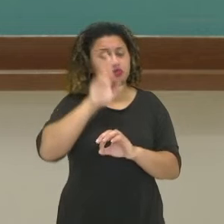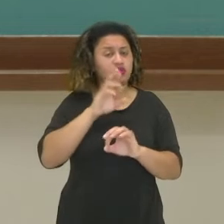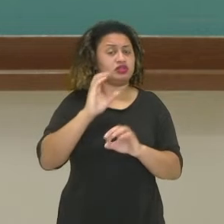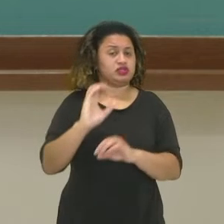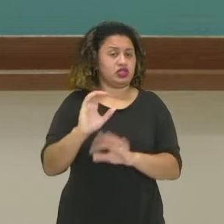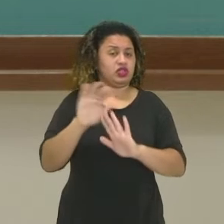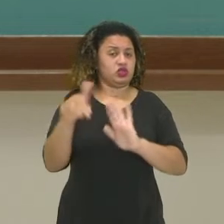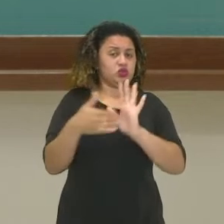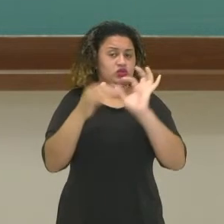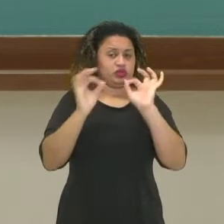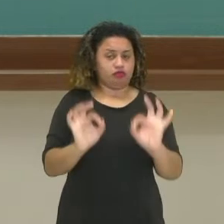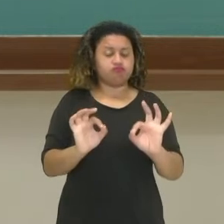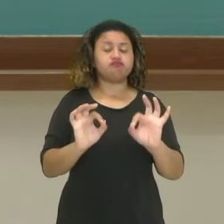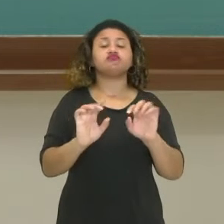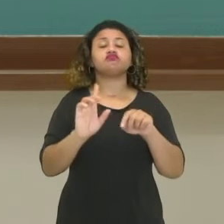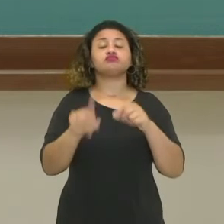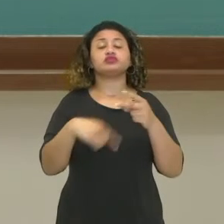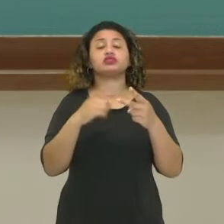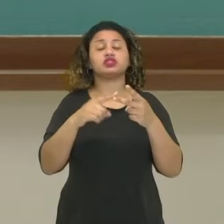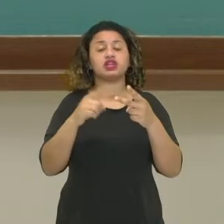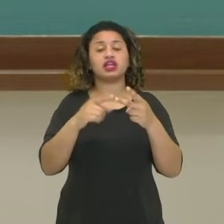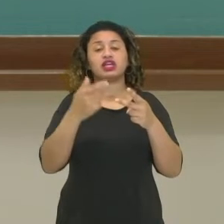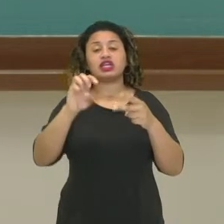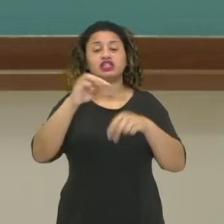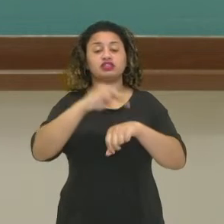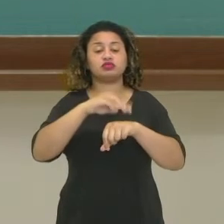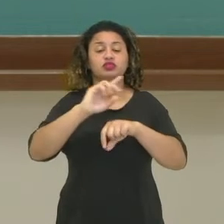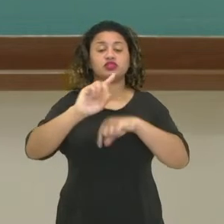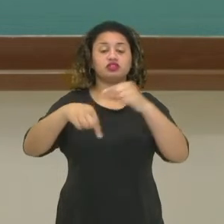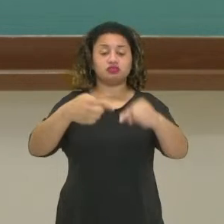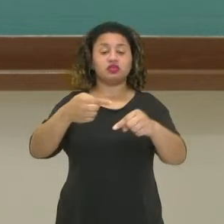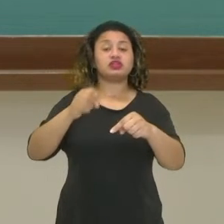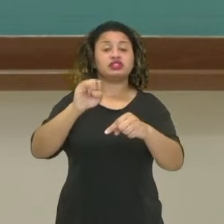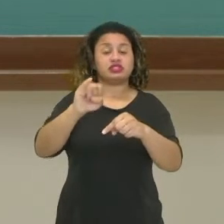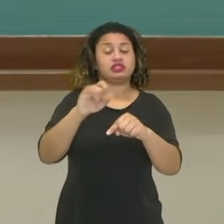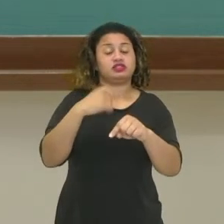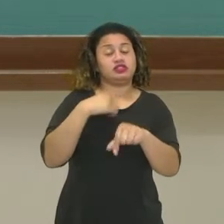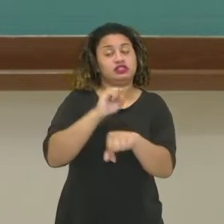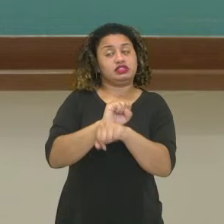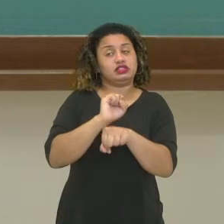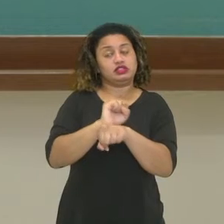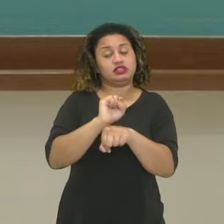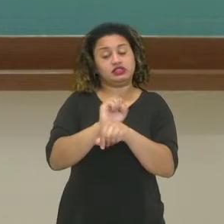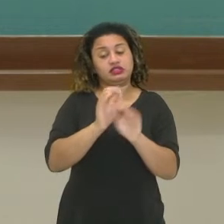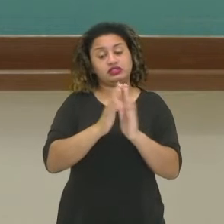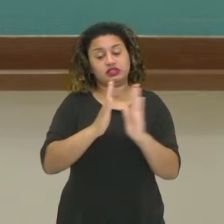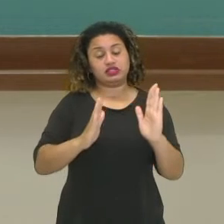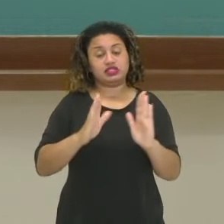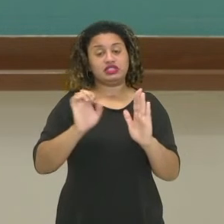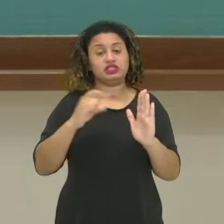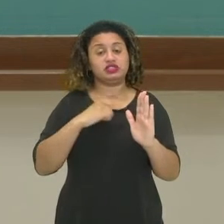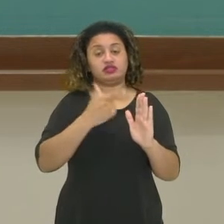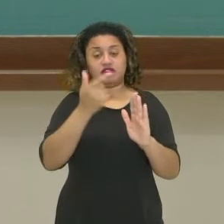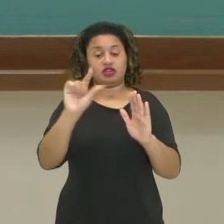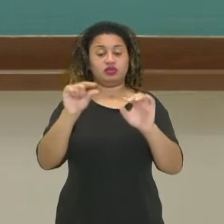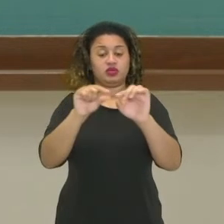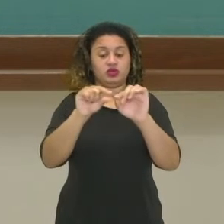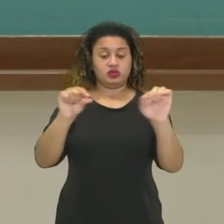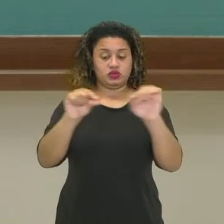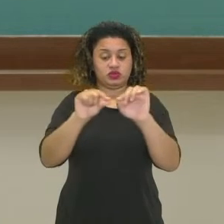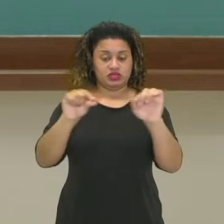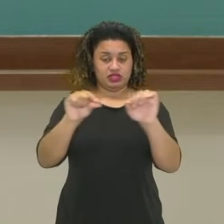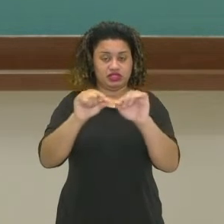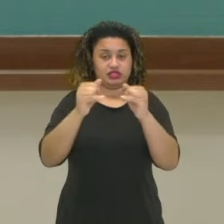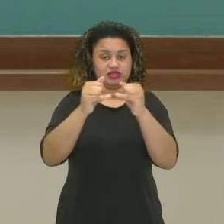está tudo certo. E mais 15 minutos depois, se você aguarda esse período, se aparecer mais uma